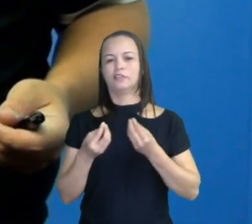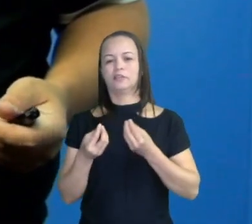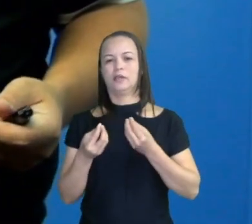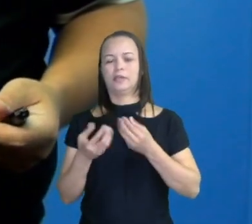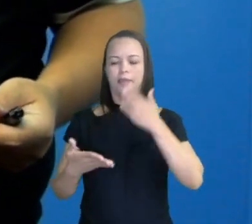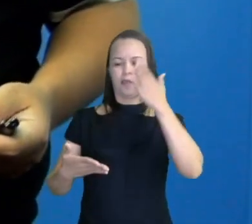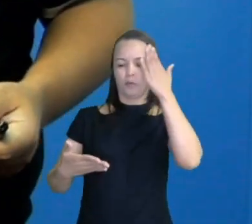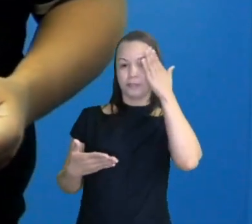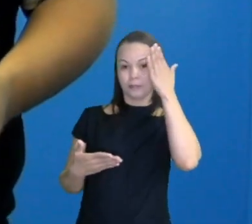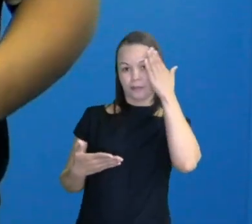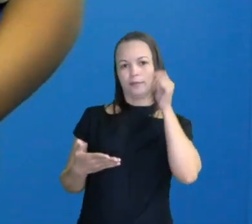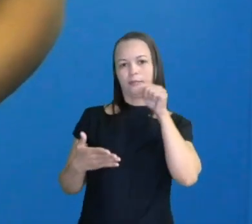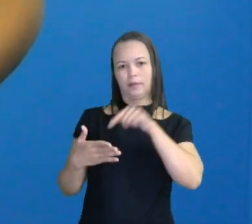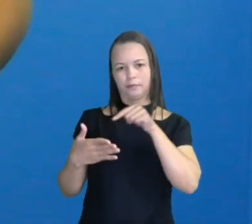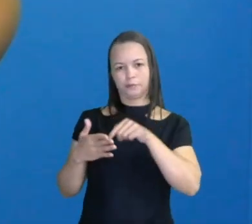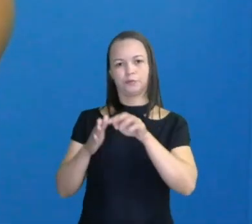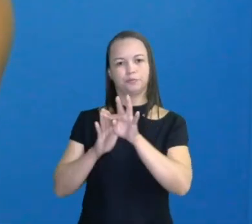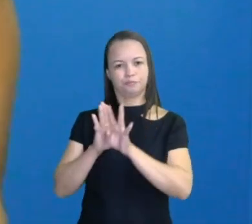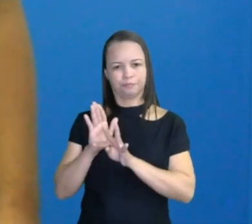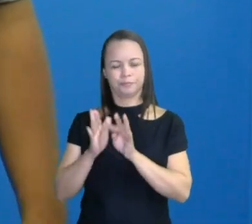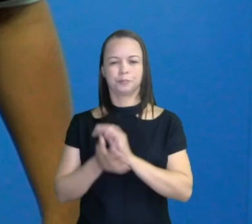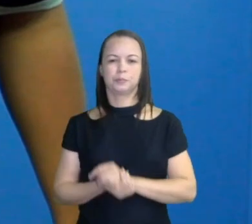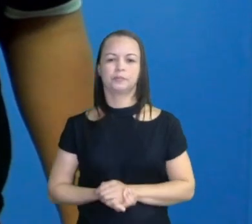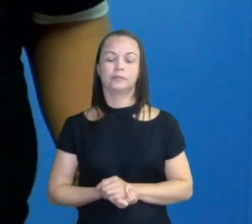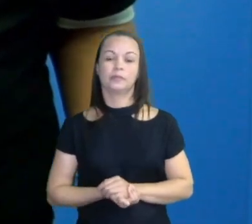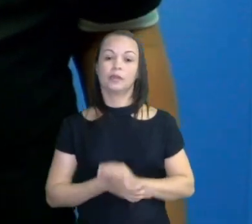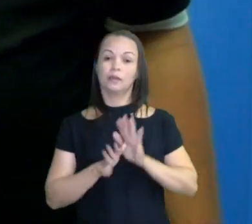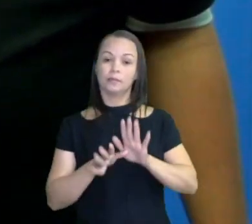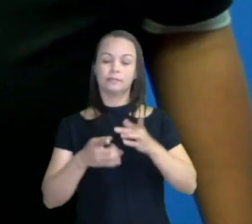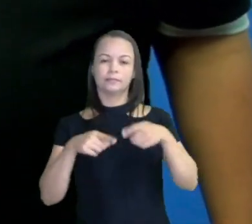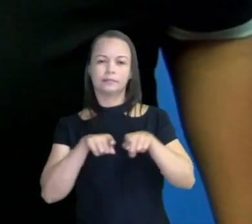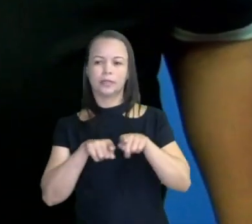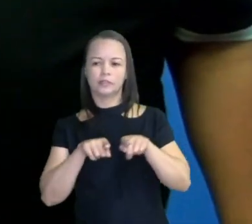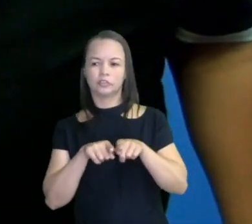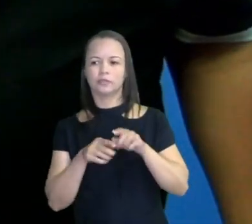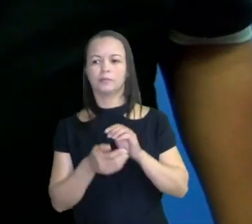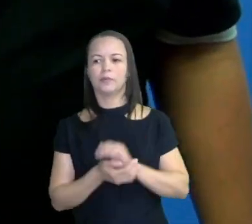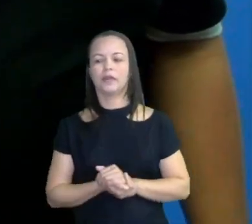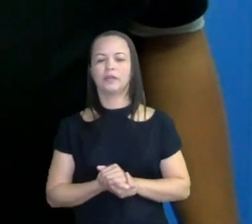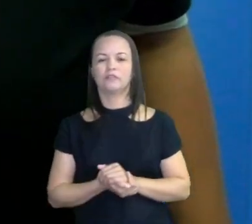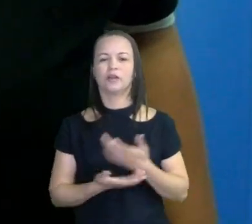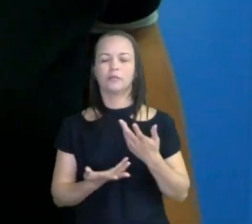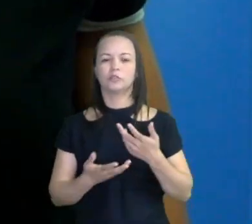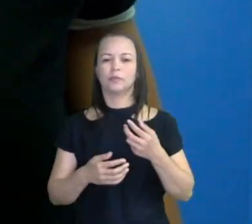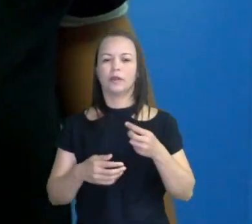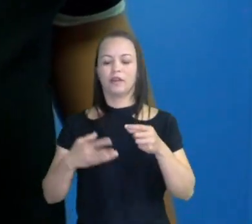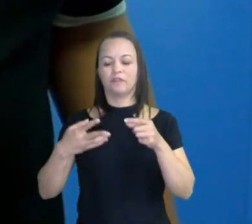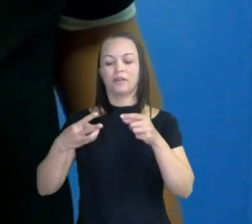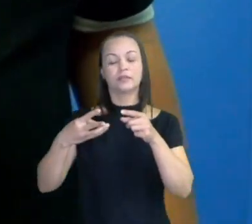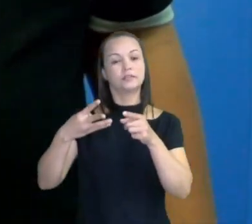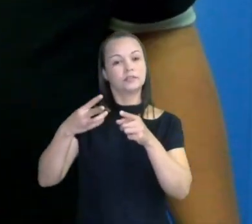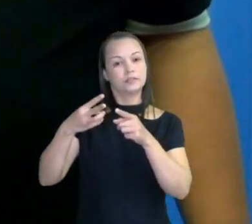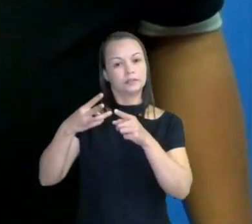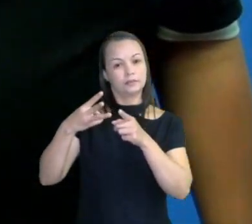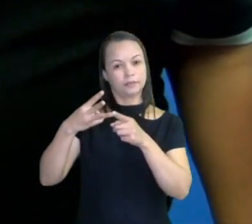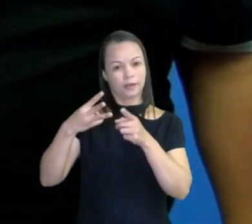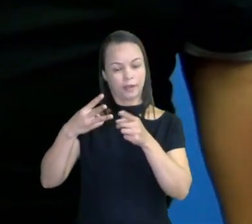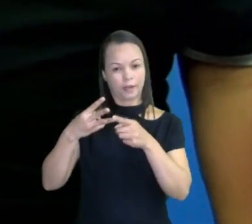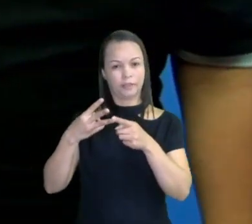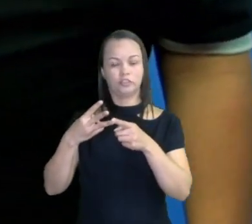a compreensão. Mas também vamos para a fase 3, que é